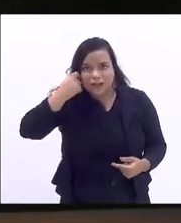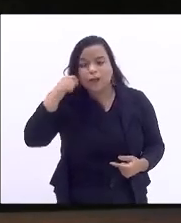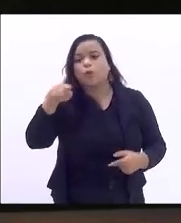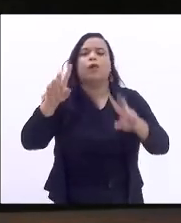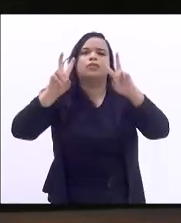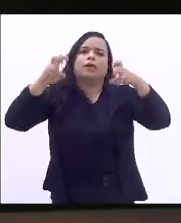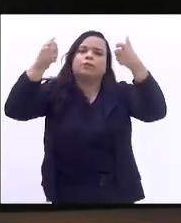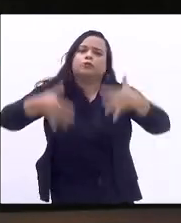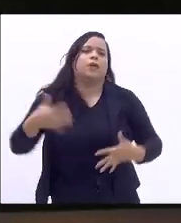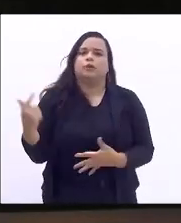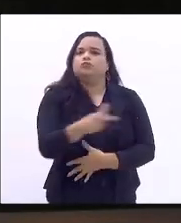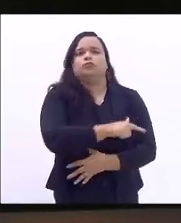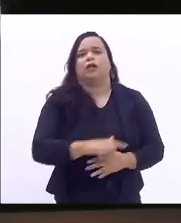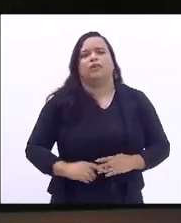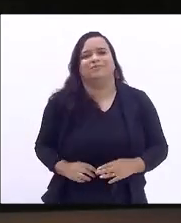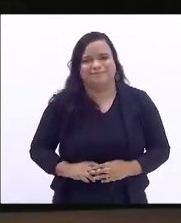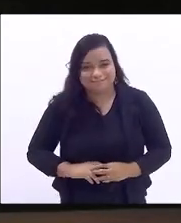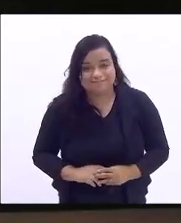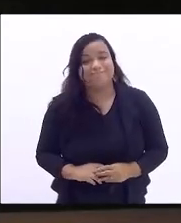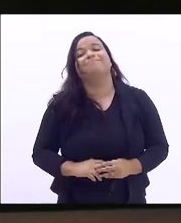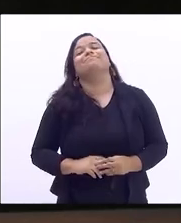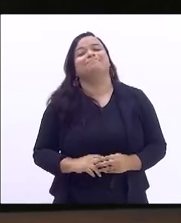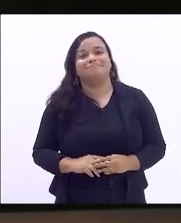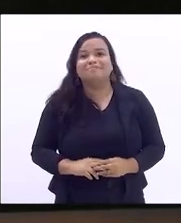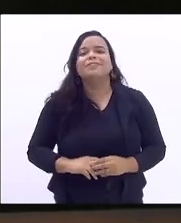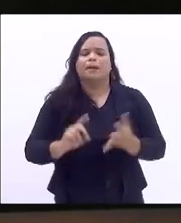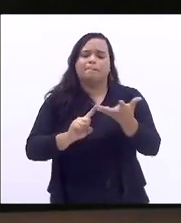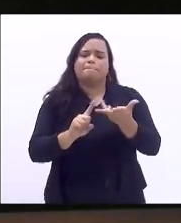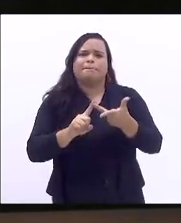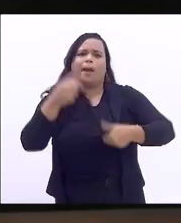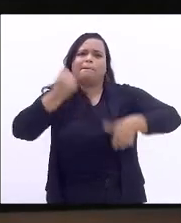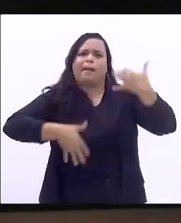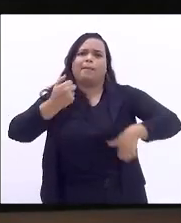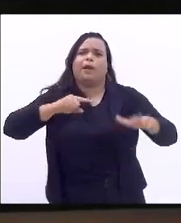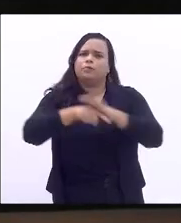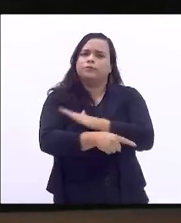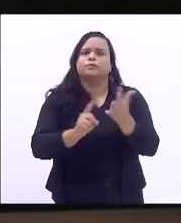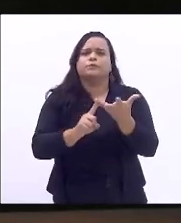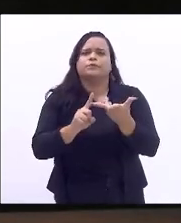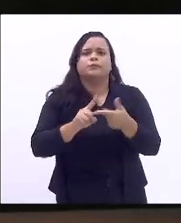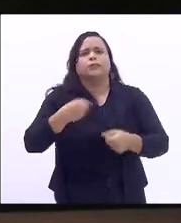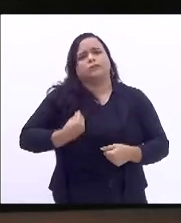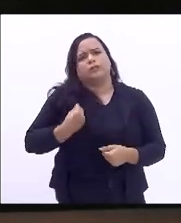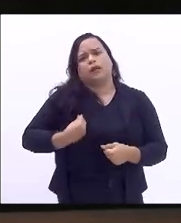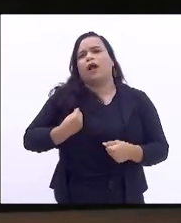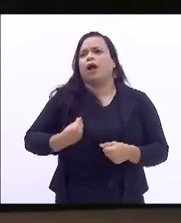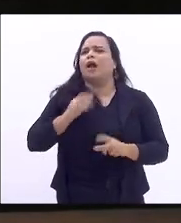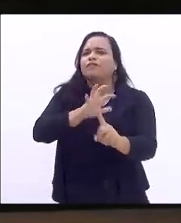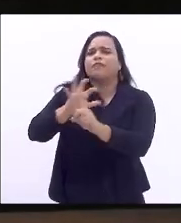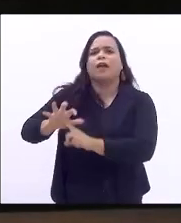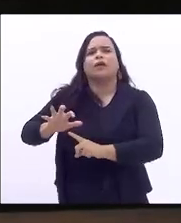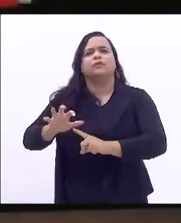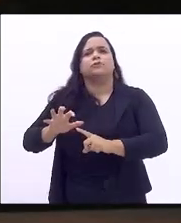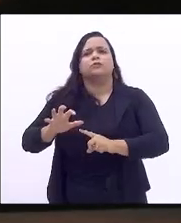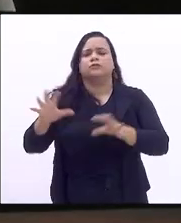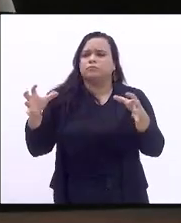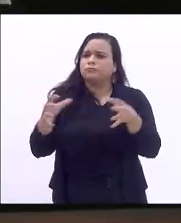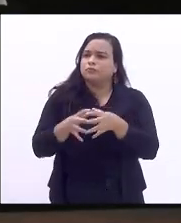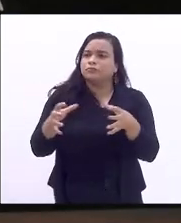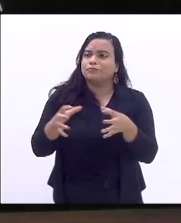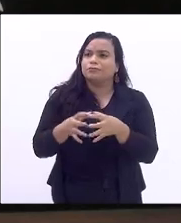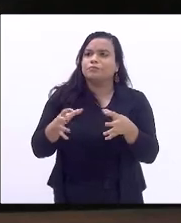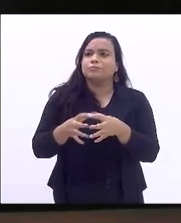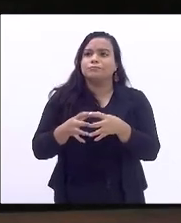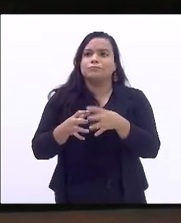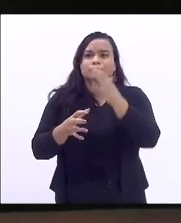com essa profundidade com esses elementos que recortam a existência de uma organização